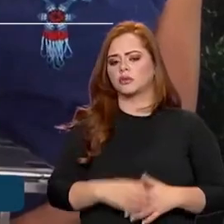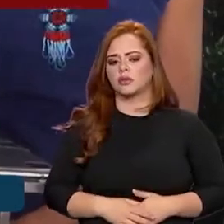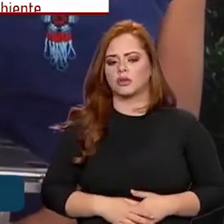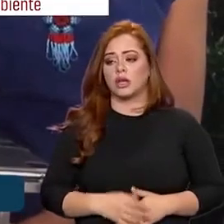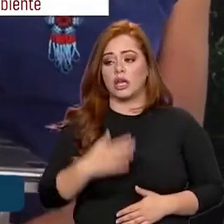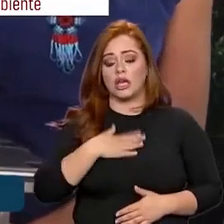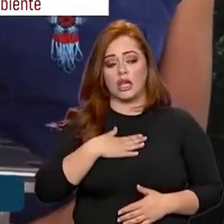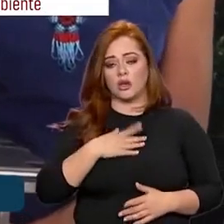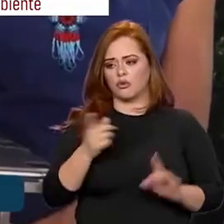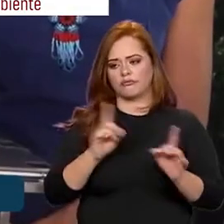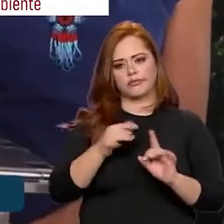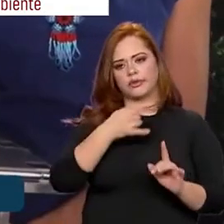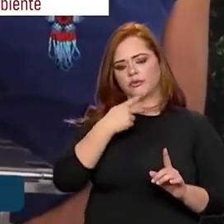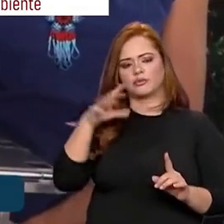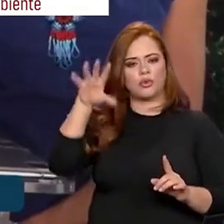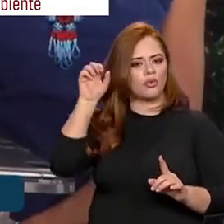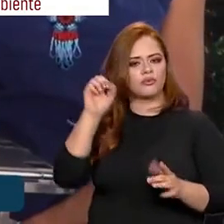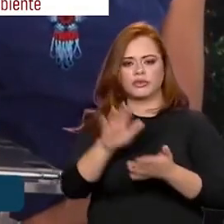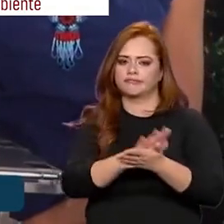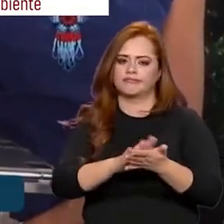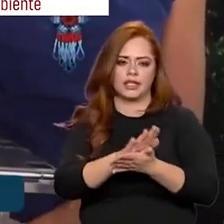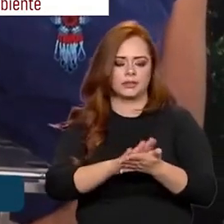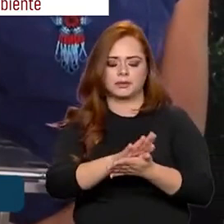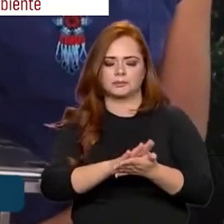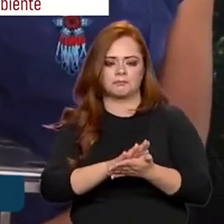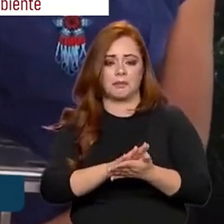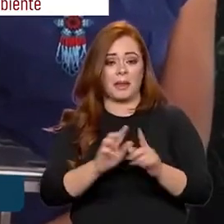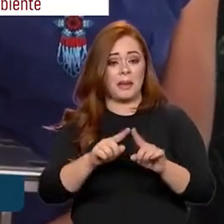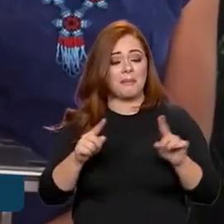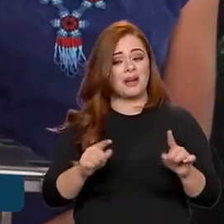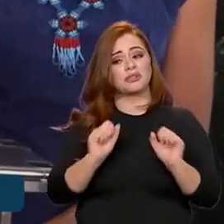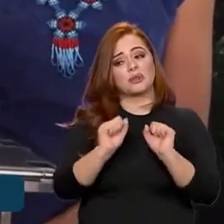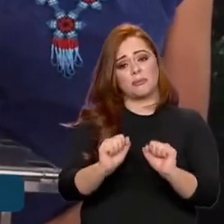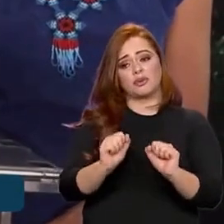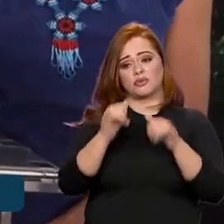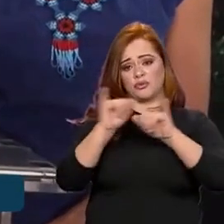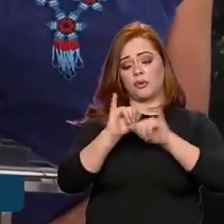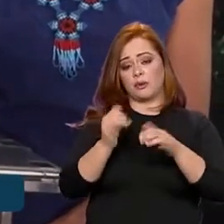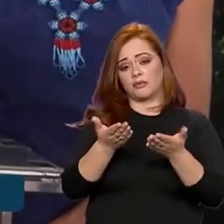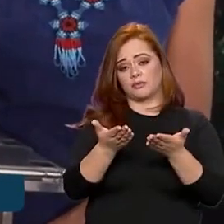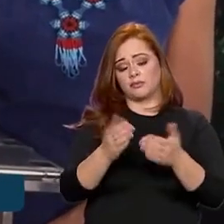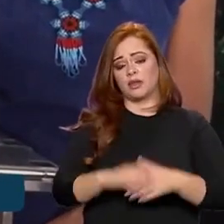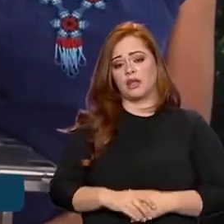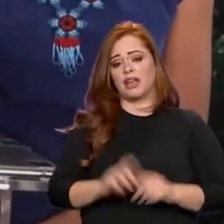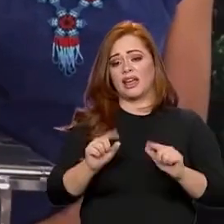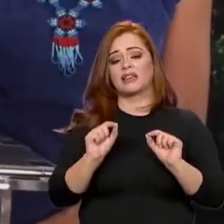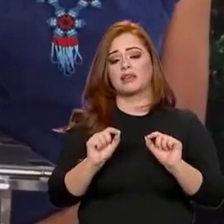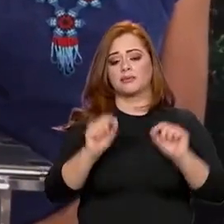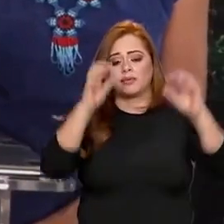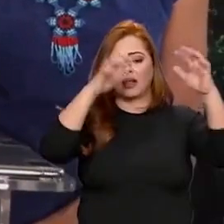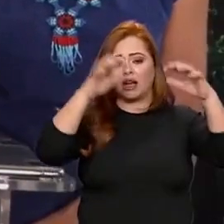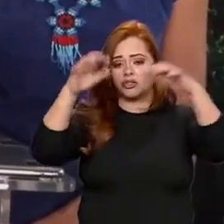Eu não vi a fala do governador, não sei o contexto, mas o que eu posso dizer é que as chuvas